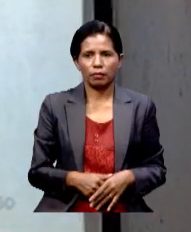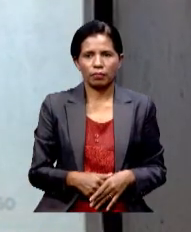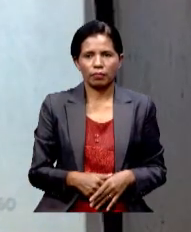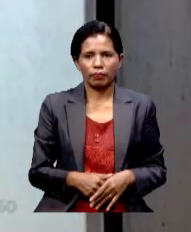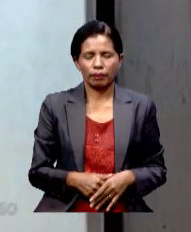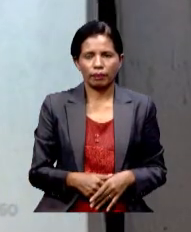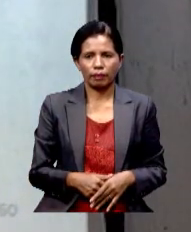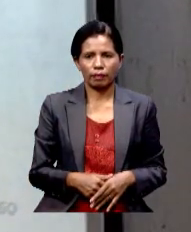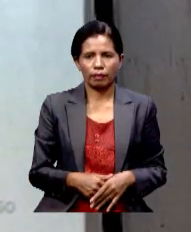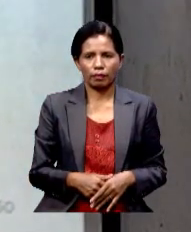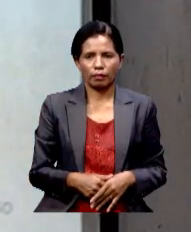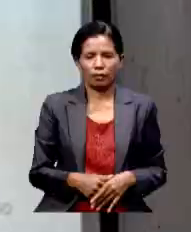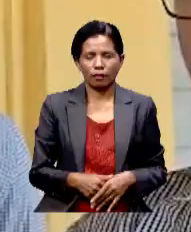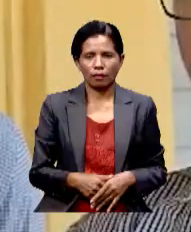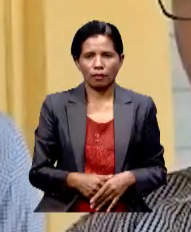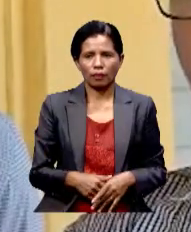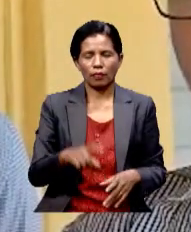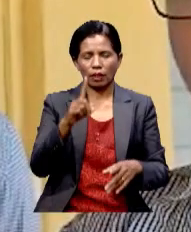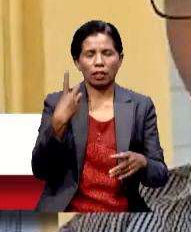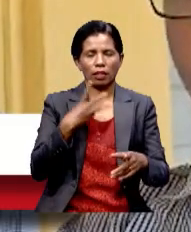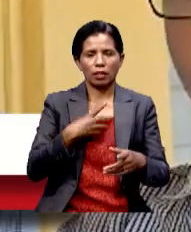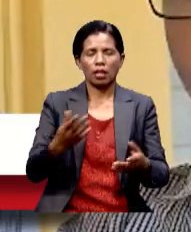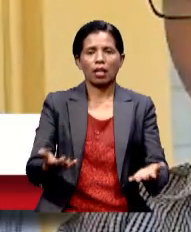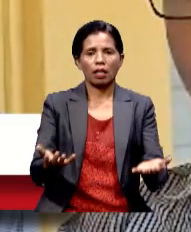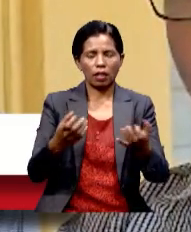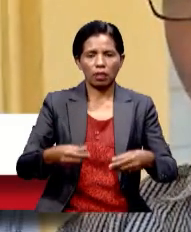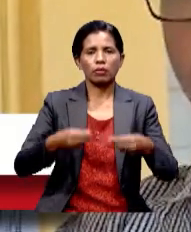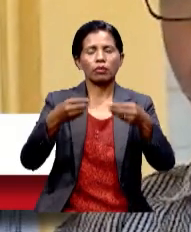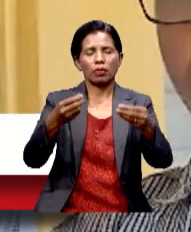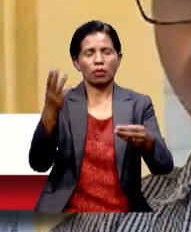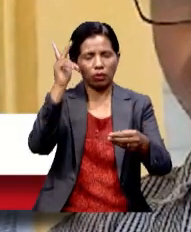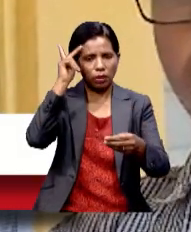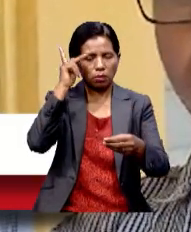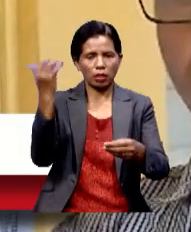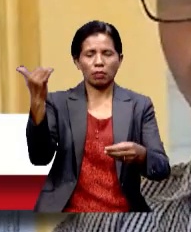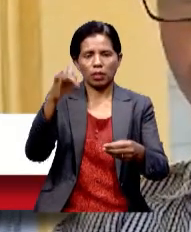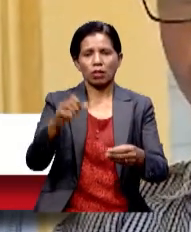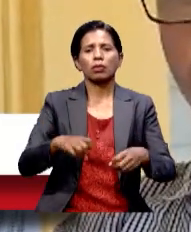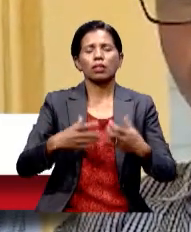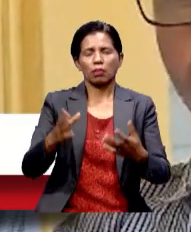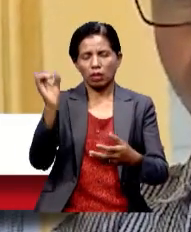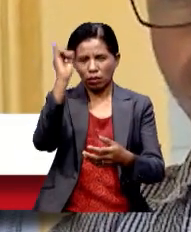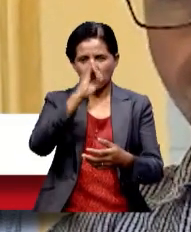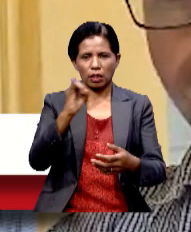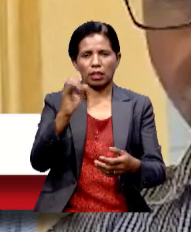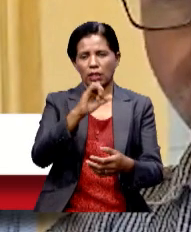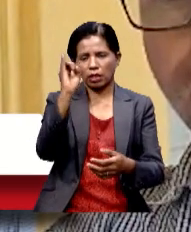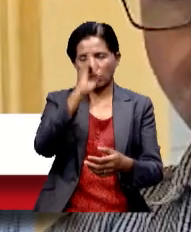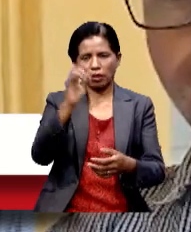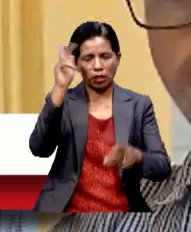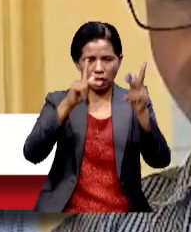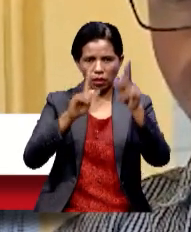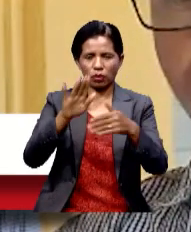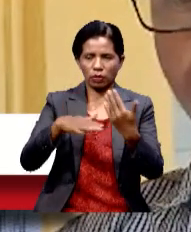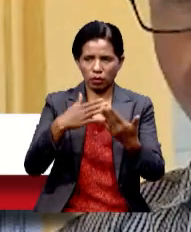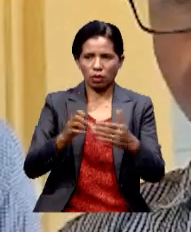vida, ataca aqui, qual Sira reconhecimento? Pensamos que identifica caso Sira, caso de urgência ou emergência Sira.